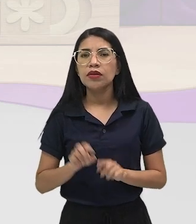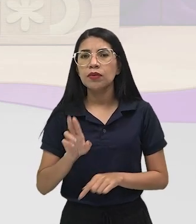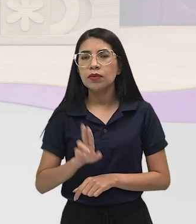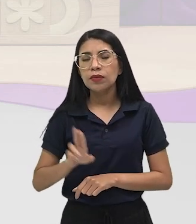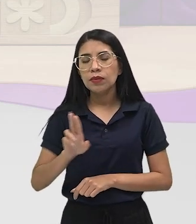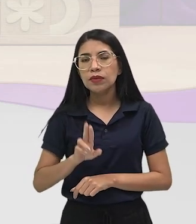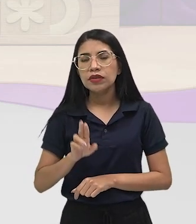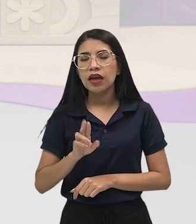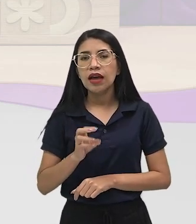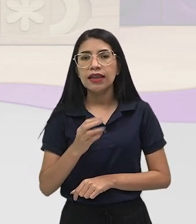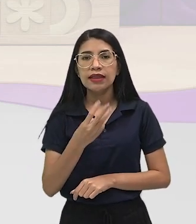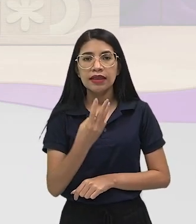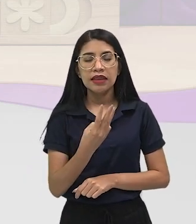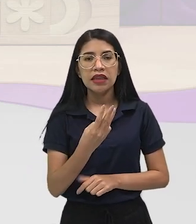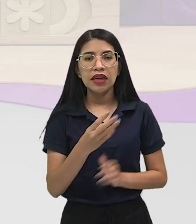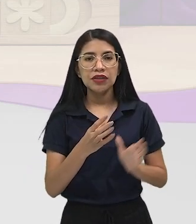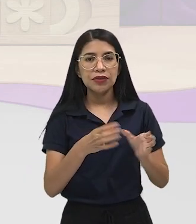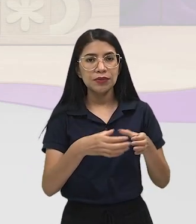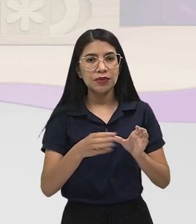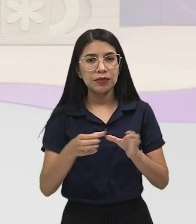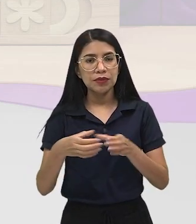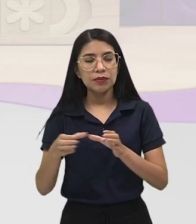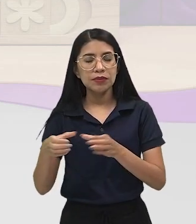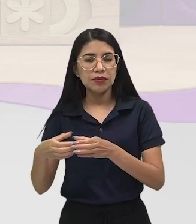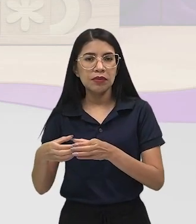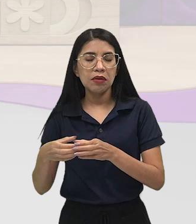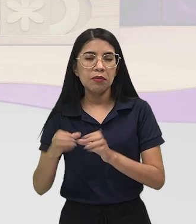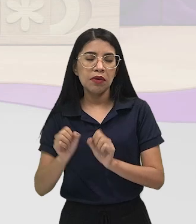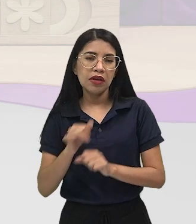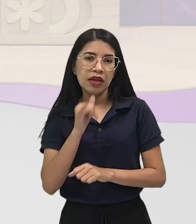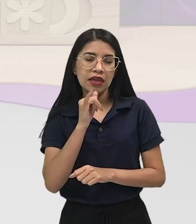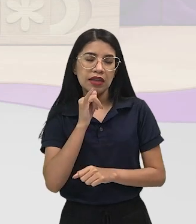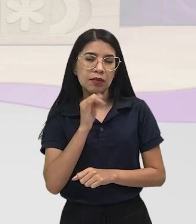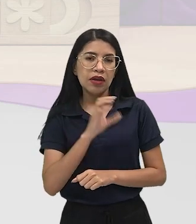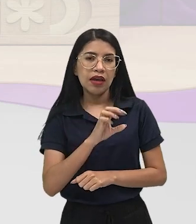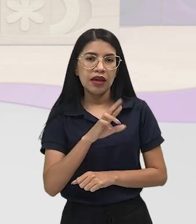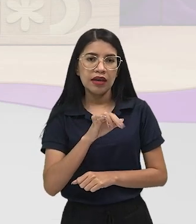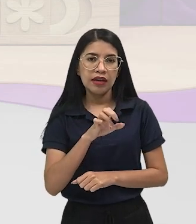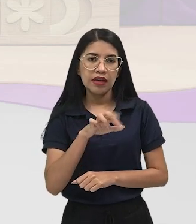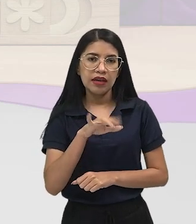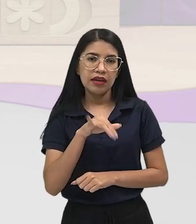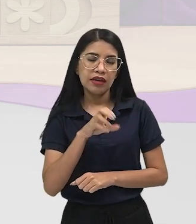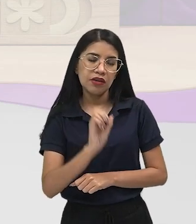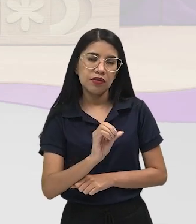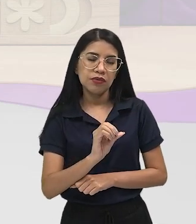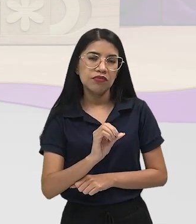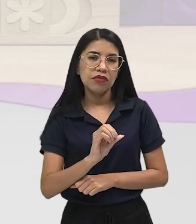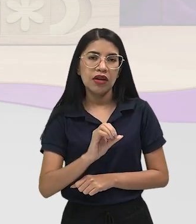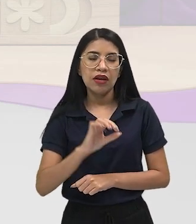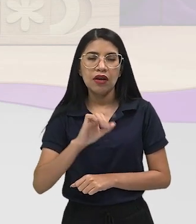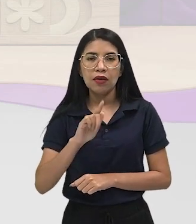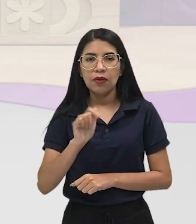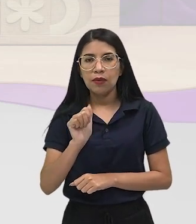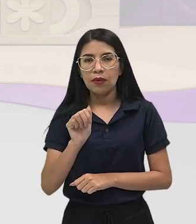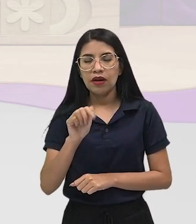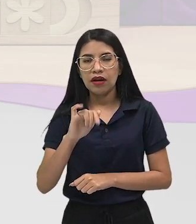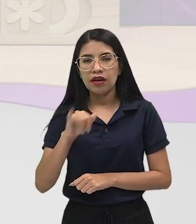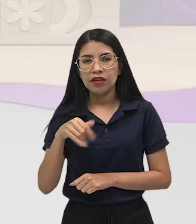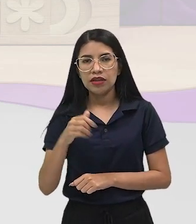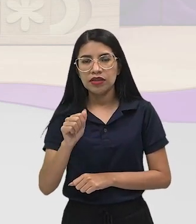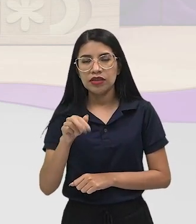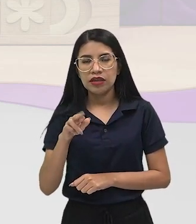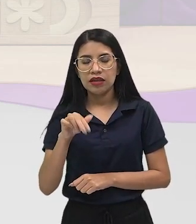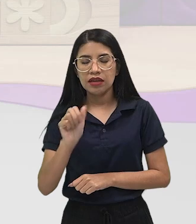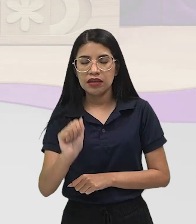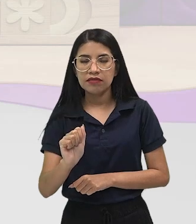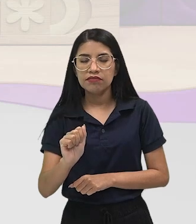por exemplo, com 3 turmas. Aí eu posso pegar, digamos, Careiro 1, Guajará 3, o Arini 1.